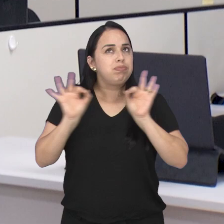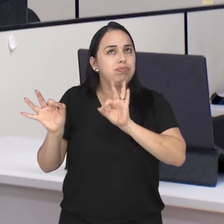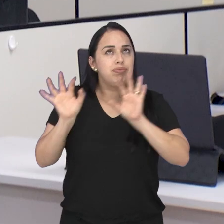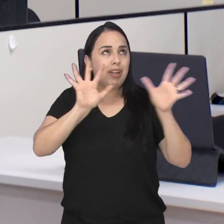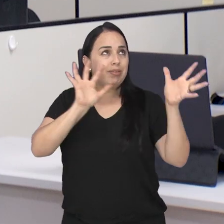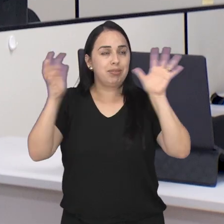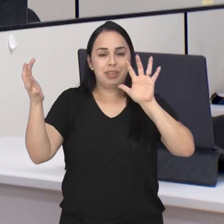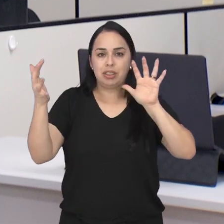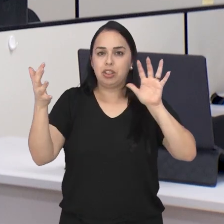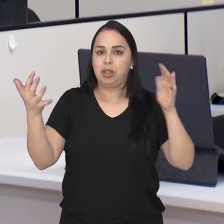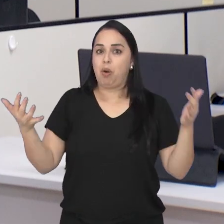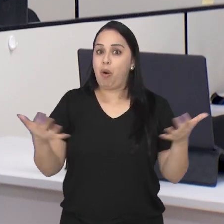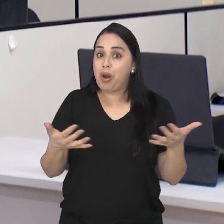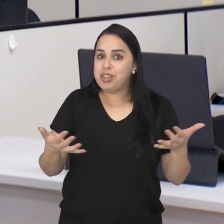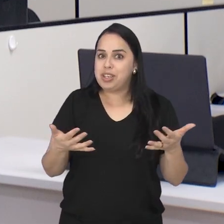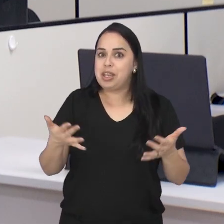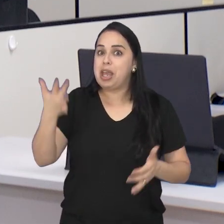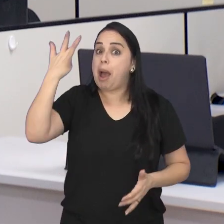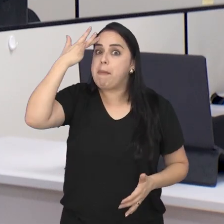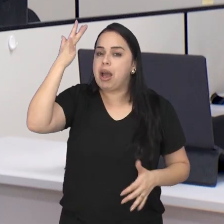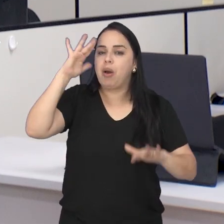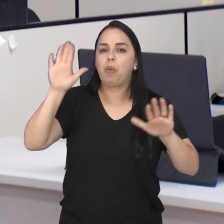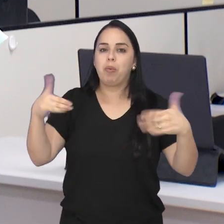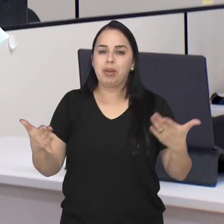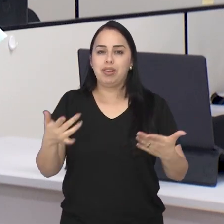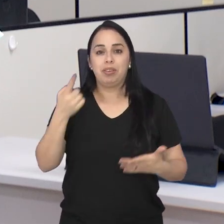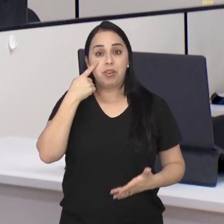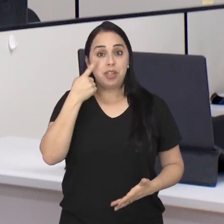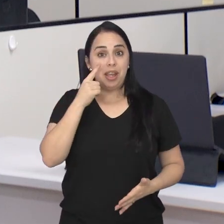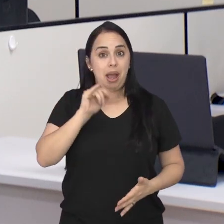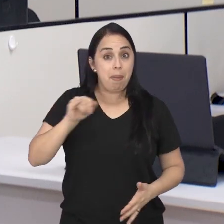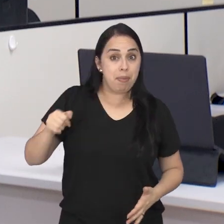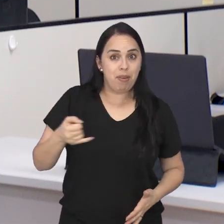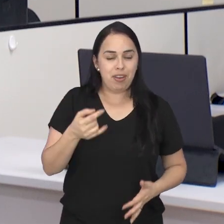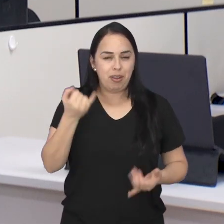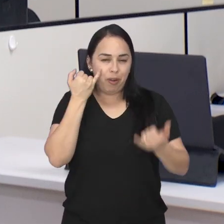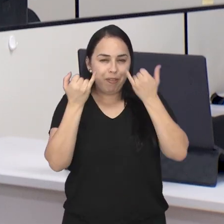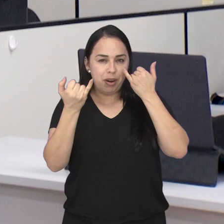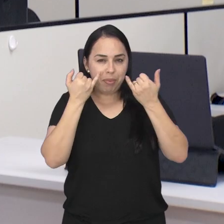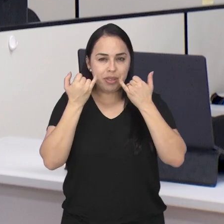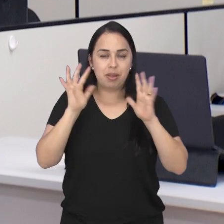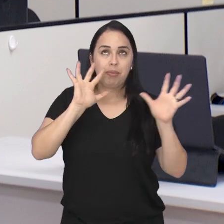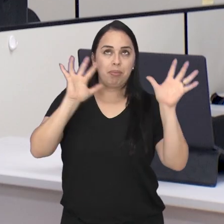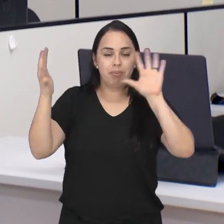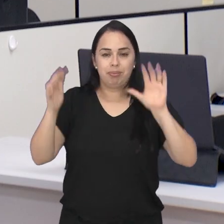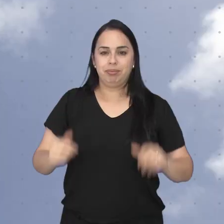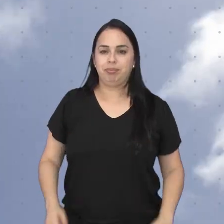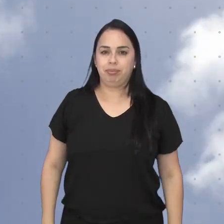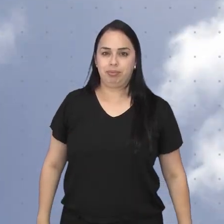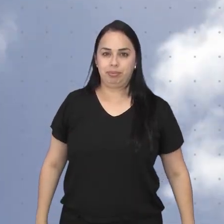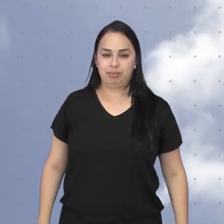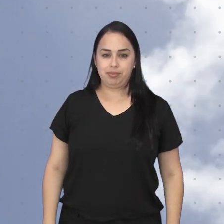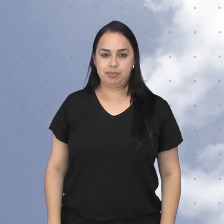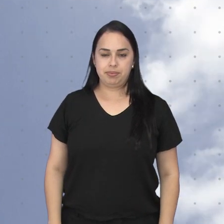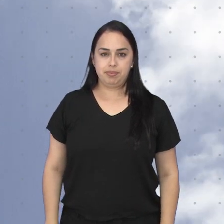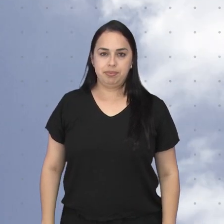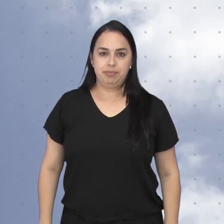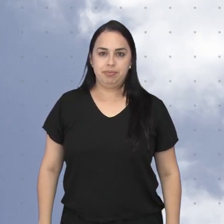conferir a previsão do tempo na cidade para hoje e também para amanhã programa se com as informações da previsão